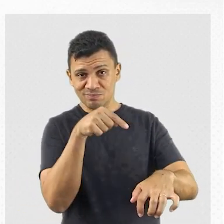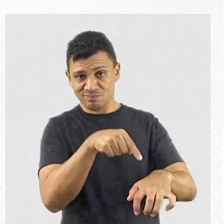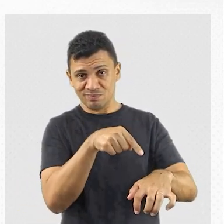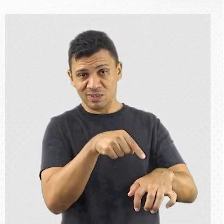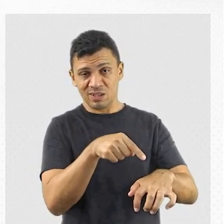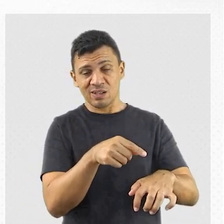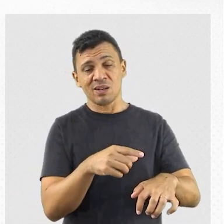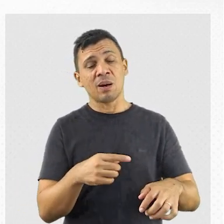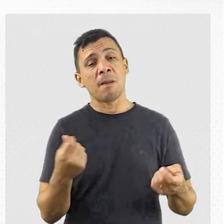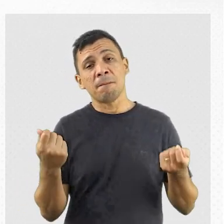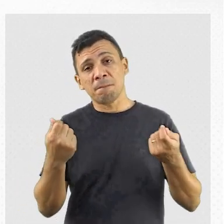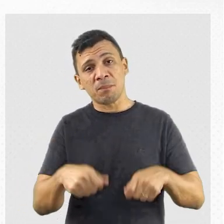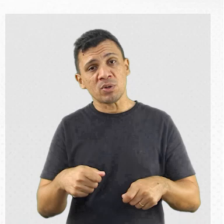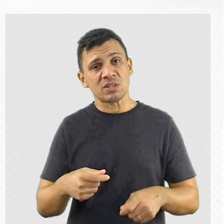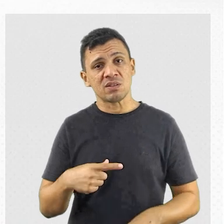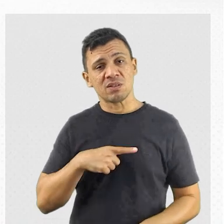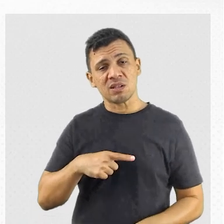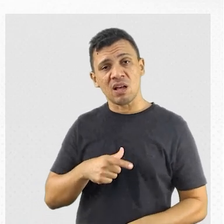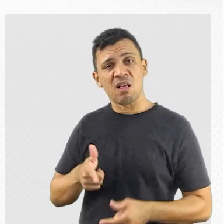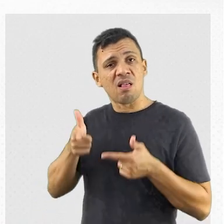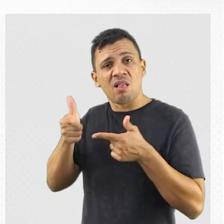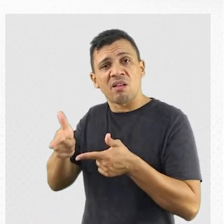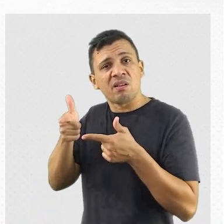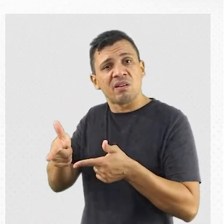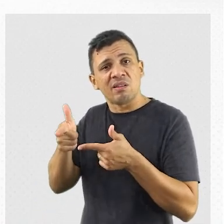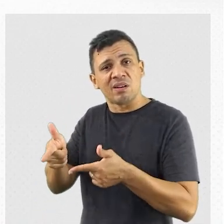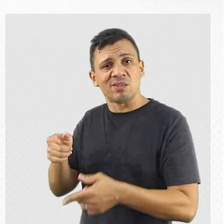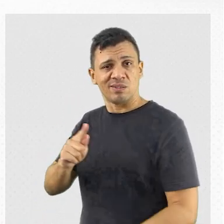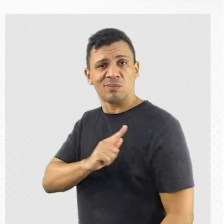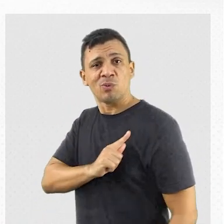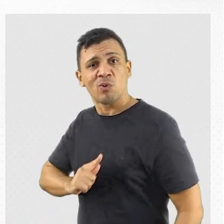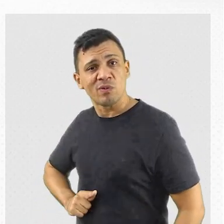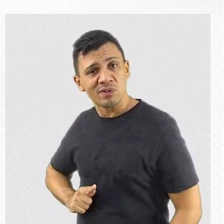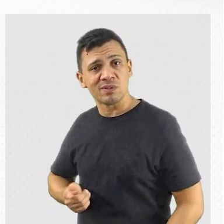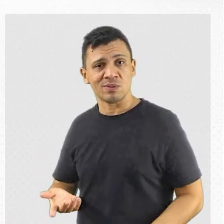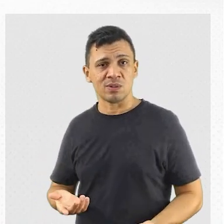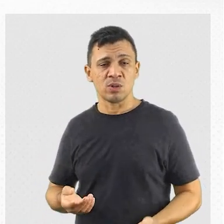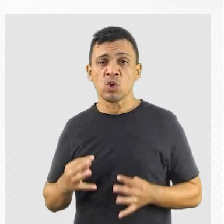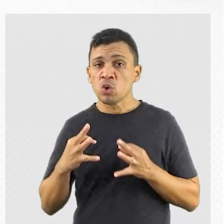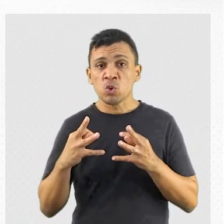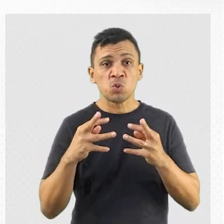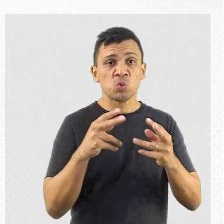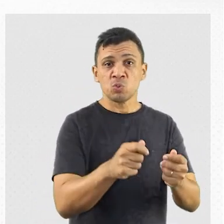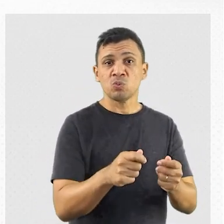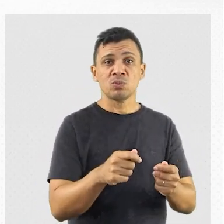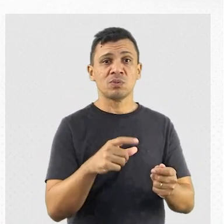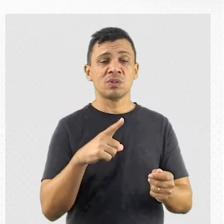aquele objeto das forças sociais. Então, Durkheim resolveu, na cabeça dele, essa